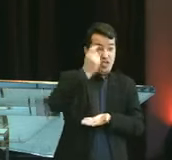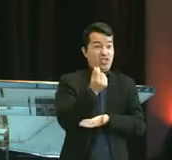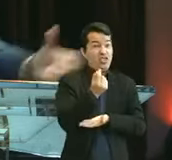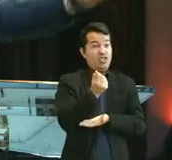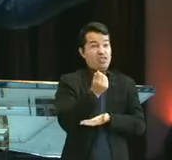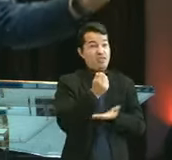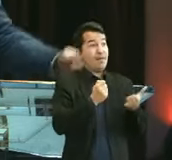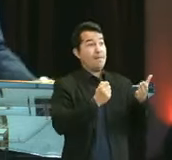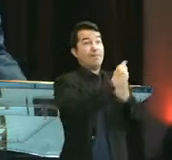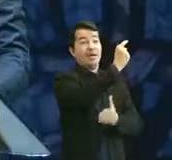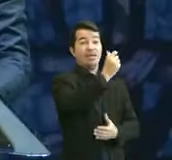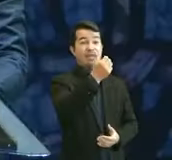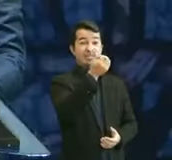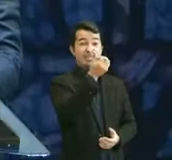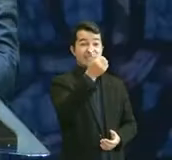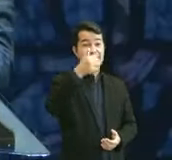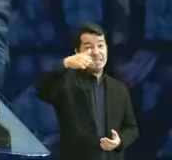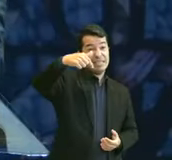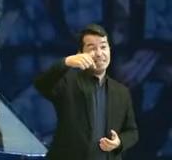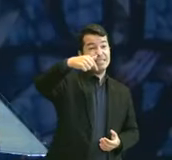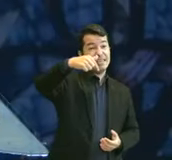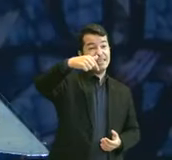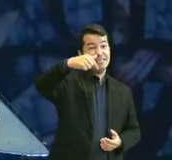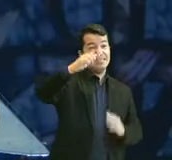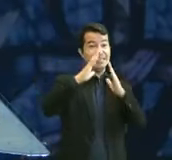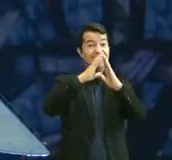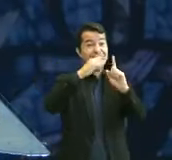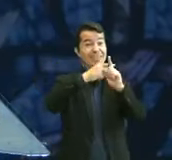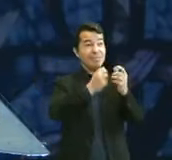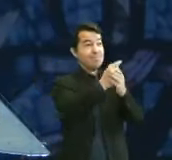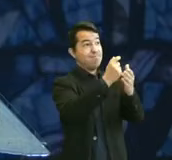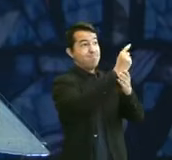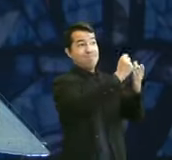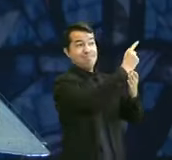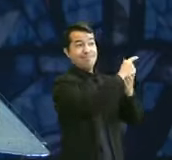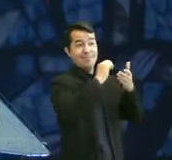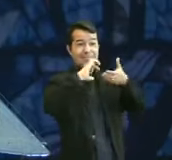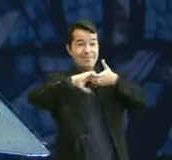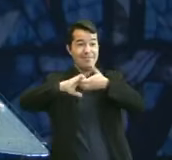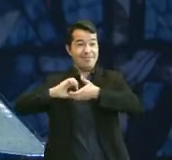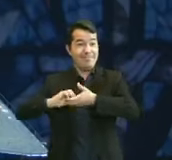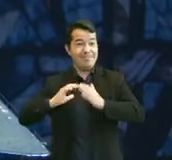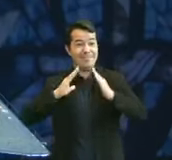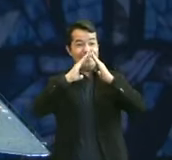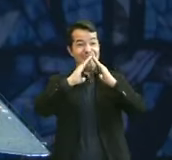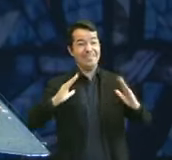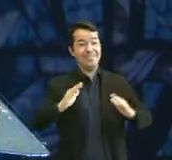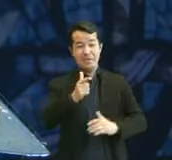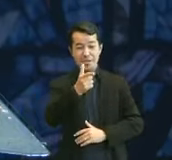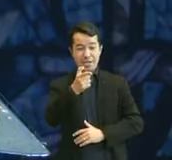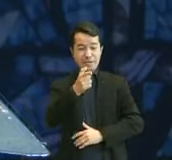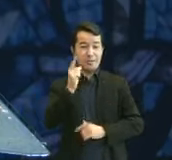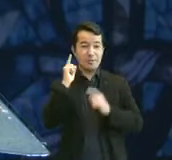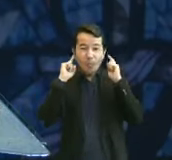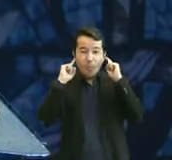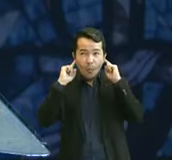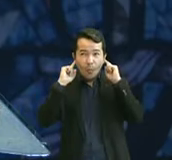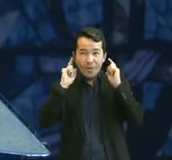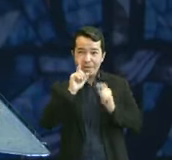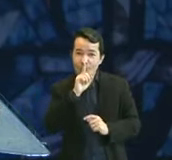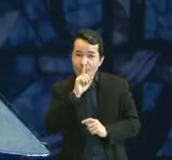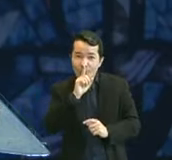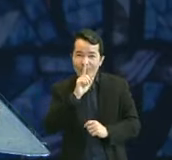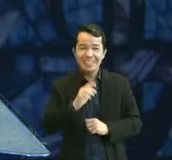O que é isso? A sabedoria de Deus. Ela confunde os sábios.